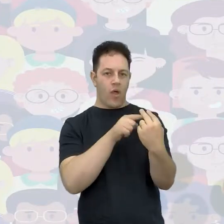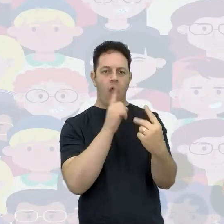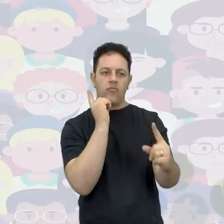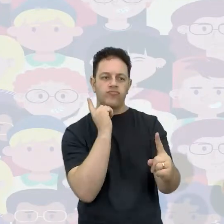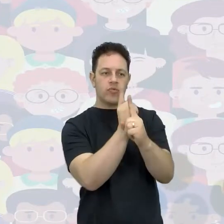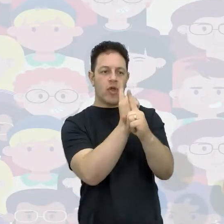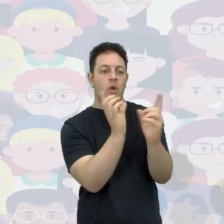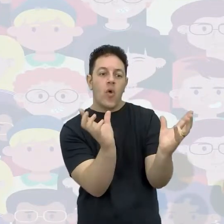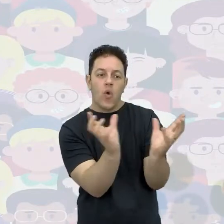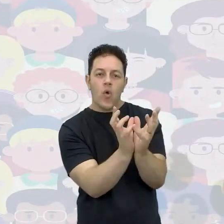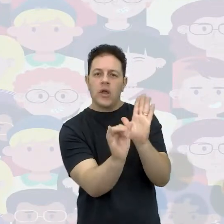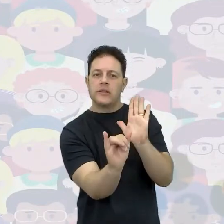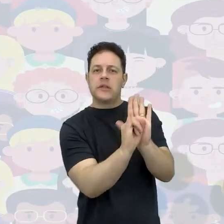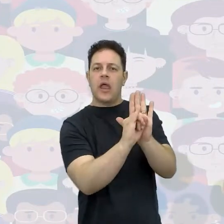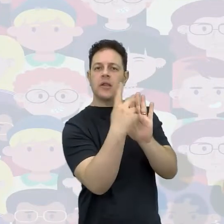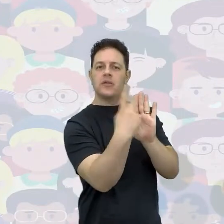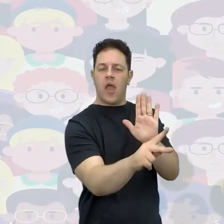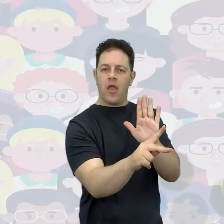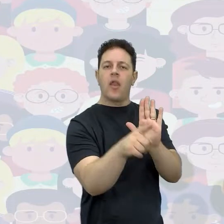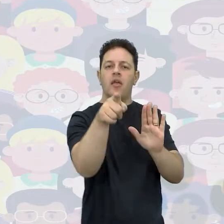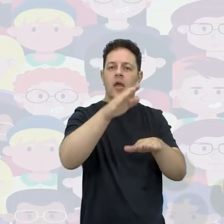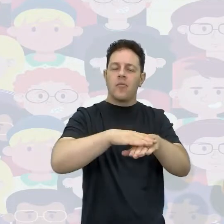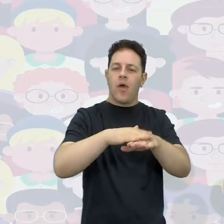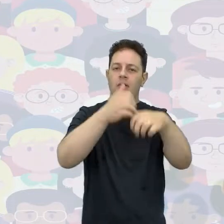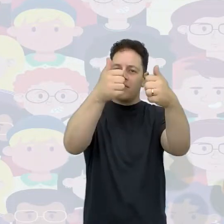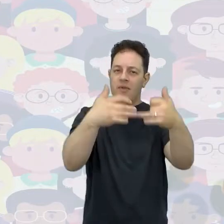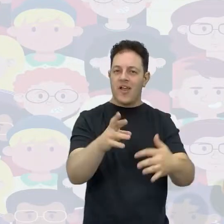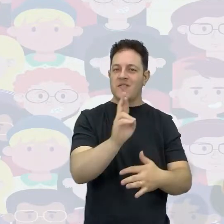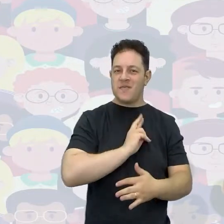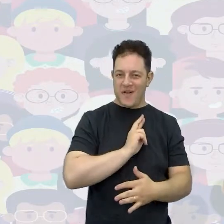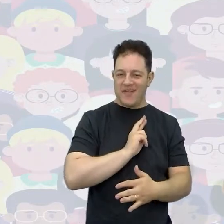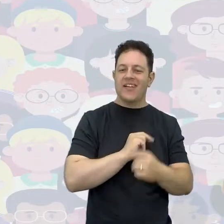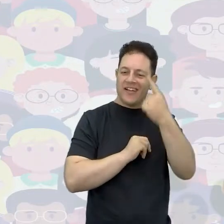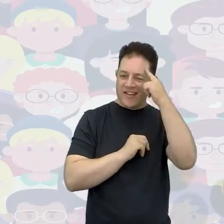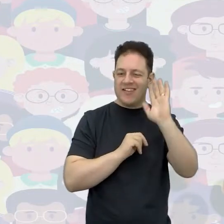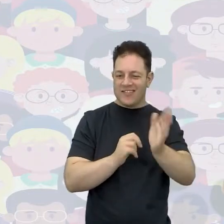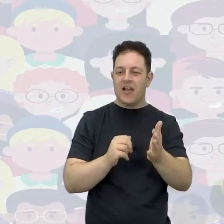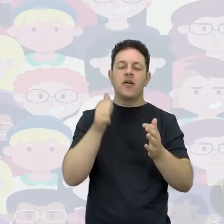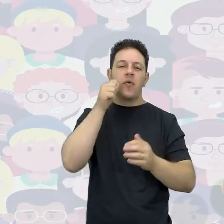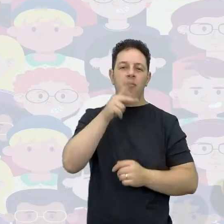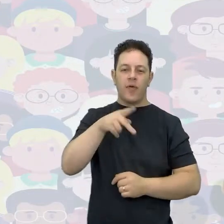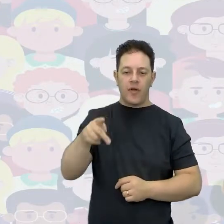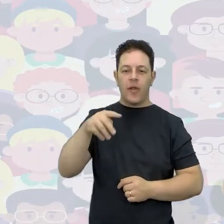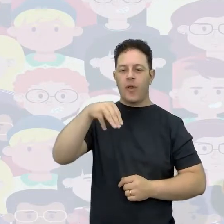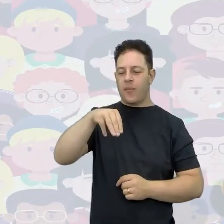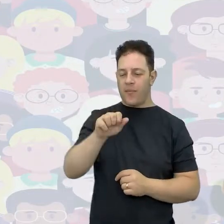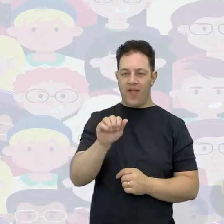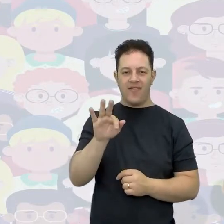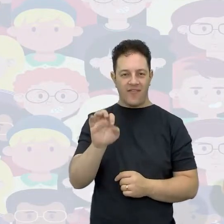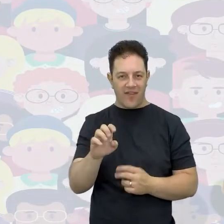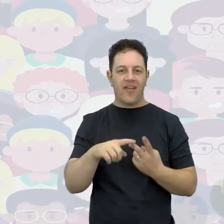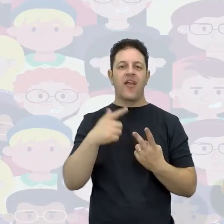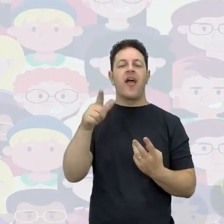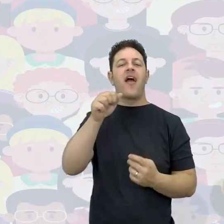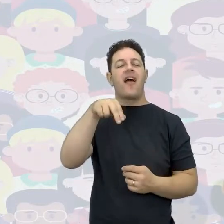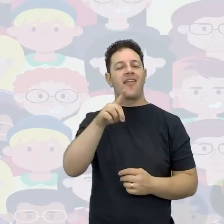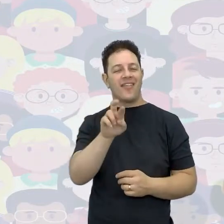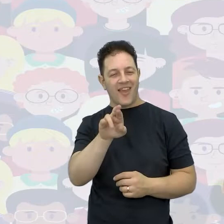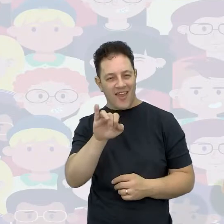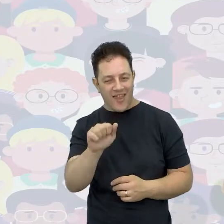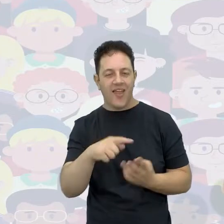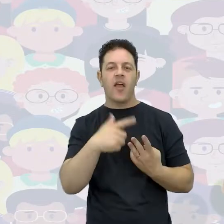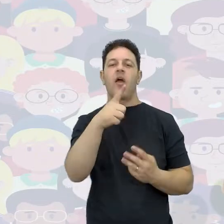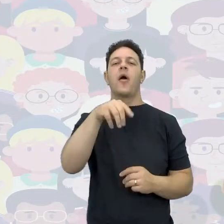de um grupo? Justifique sua resposta. Então, nós já comentamos aqui junto com a professora Mafê, a Andréia, o